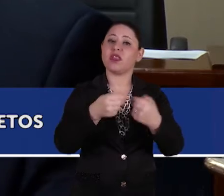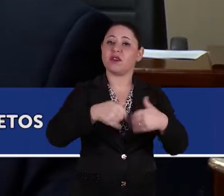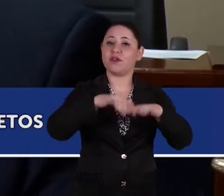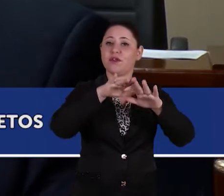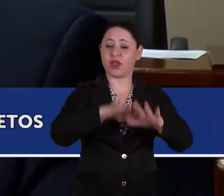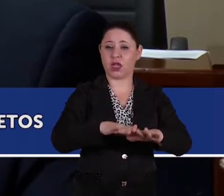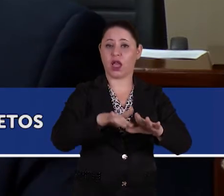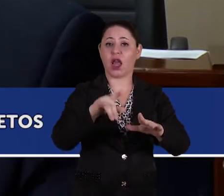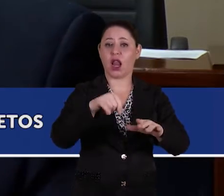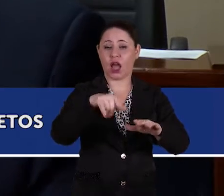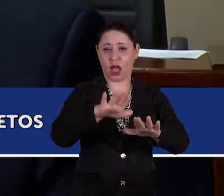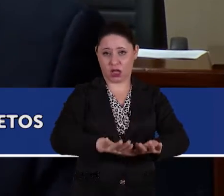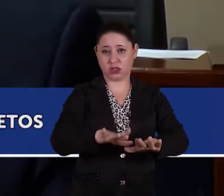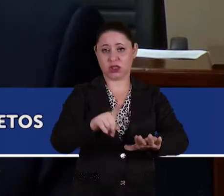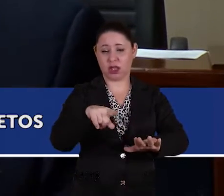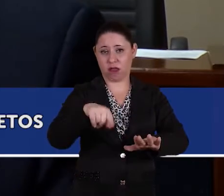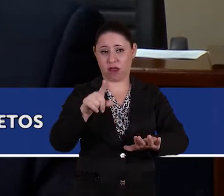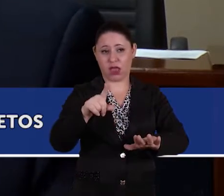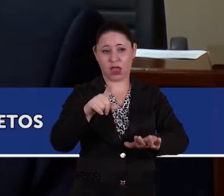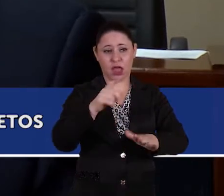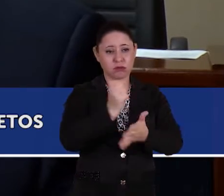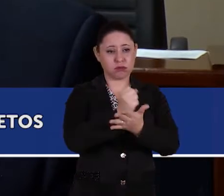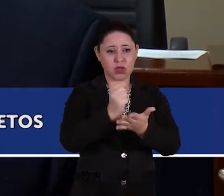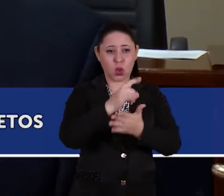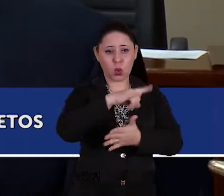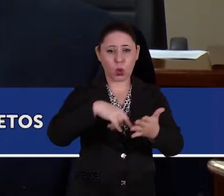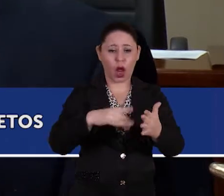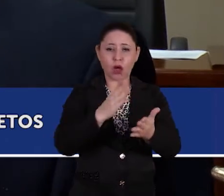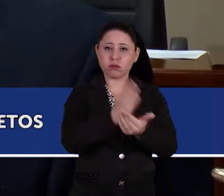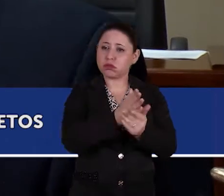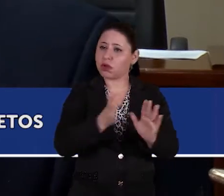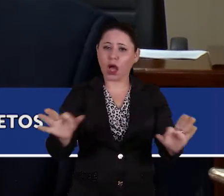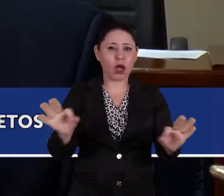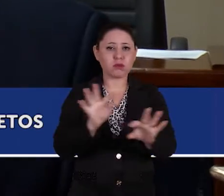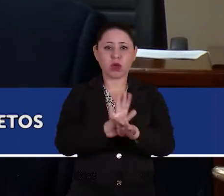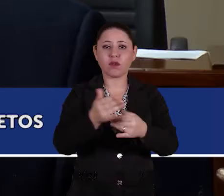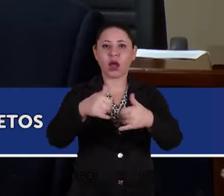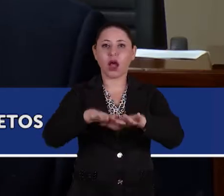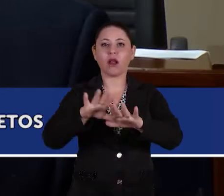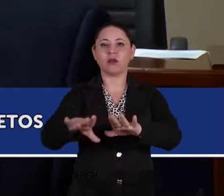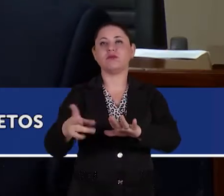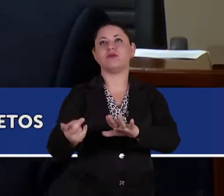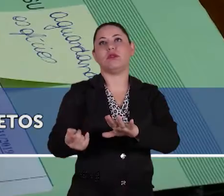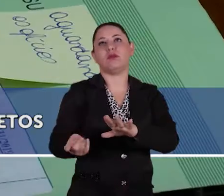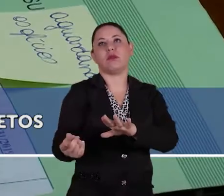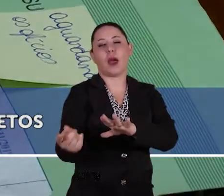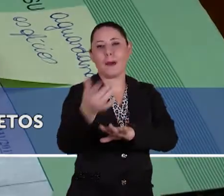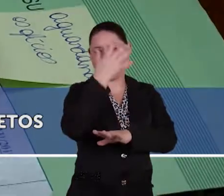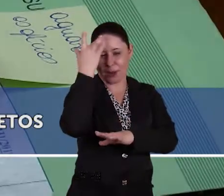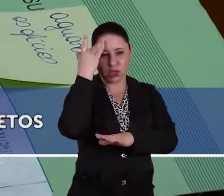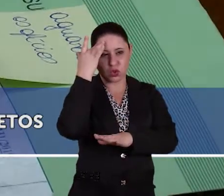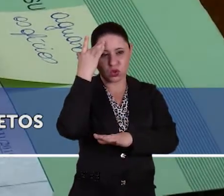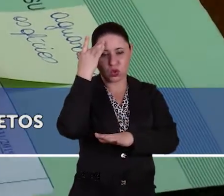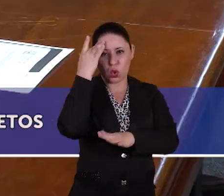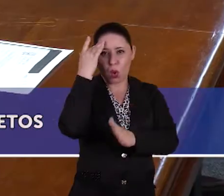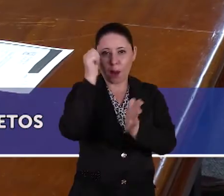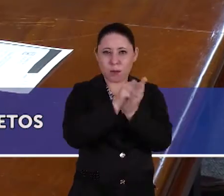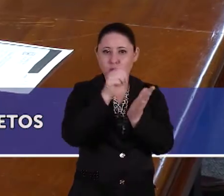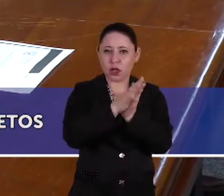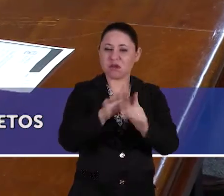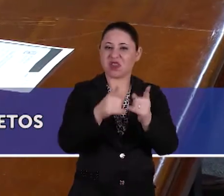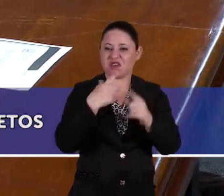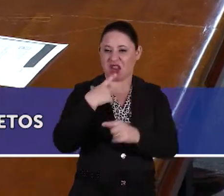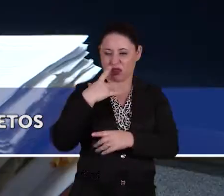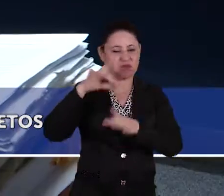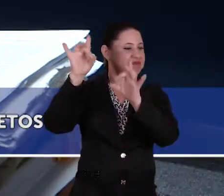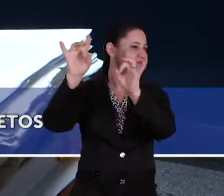acaba concluindo, né, aquele inquérito e ficando lá, permanecendo dentro do pátio. O cidadão é notificado, mas não vai retirar, às vezes ele acha que